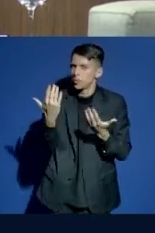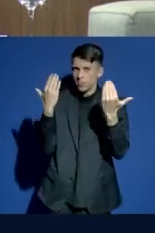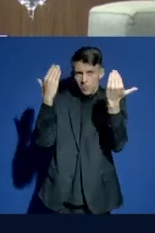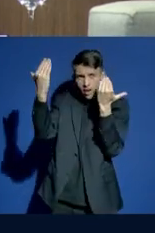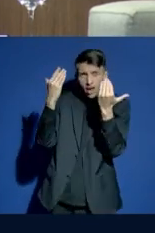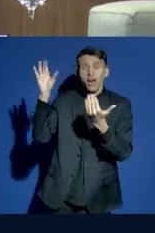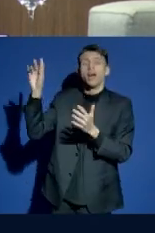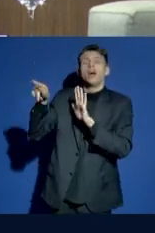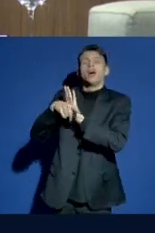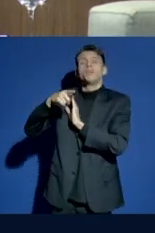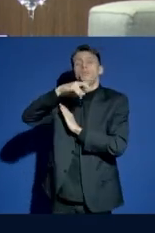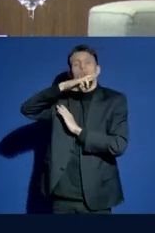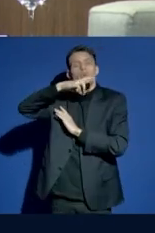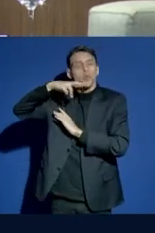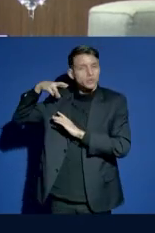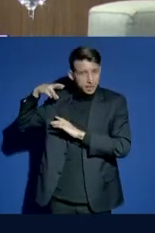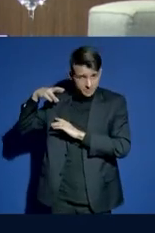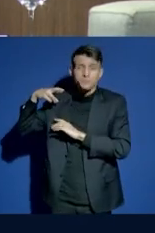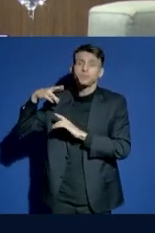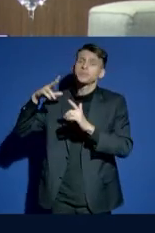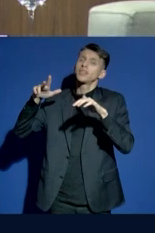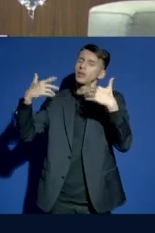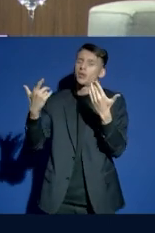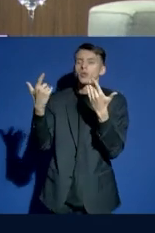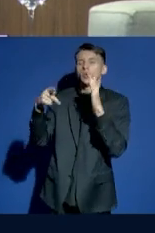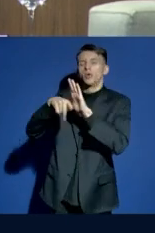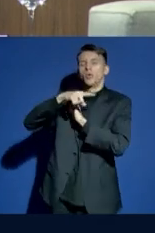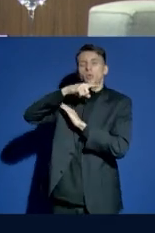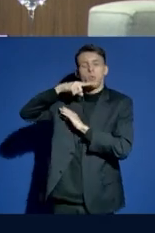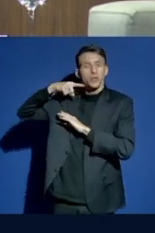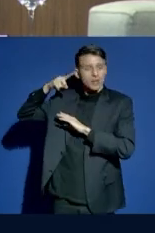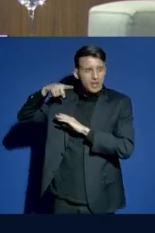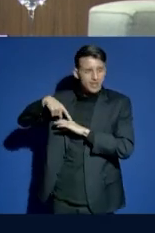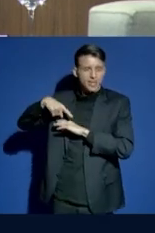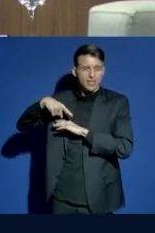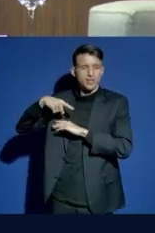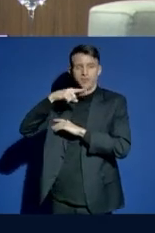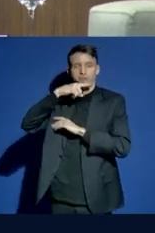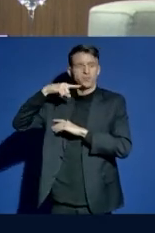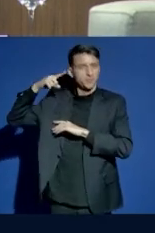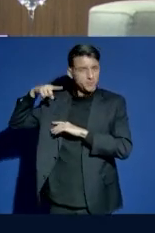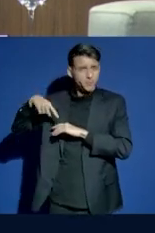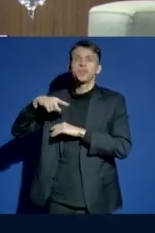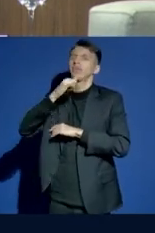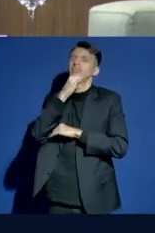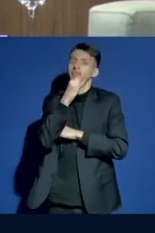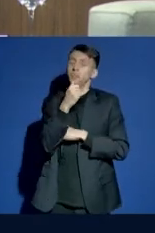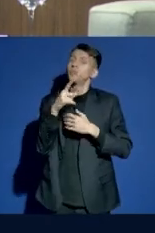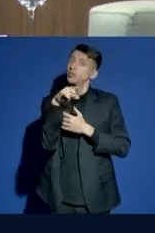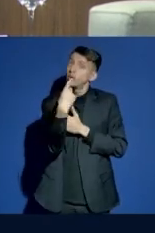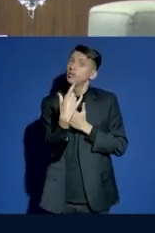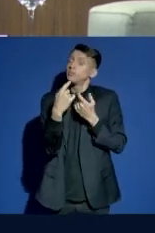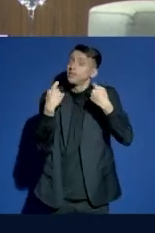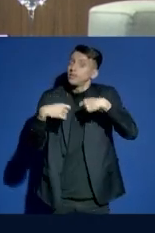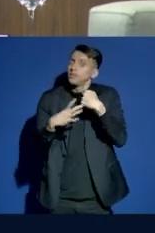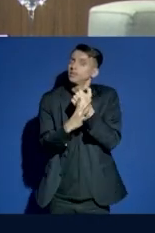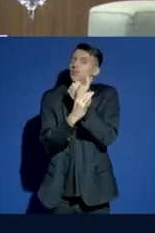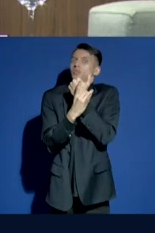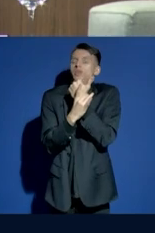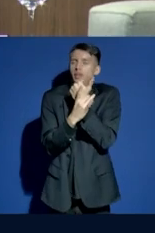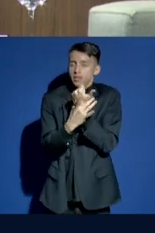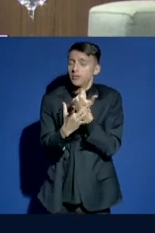da Rússia com a guerra da guerra com a Rússia com a Ucrânia O Grande Debate no mundo é segurança alimentar e segurança energética